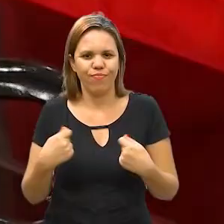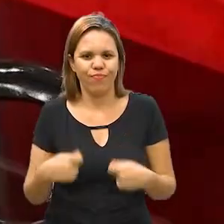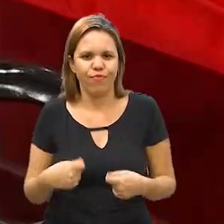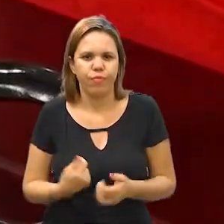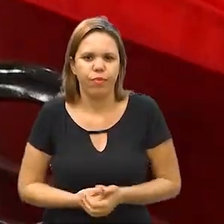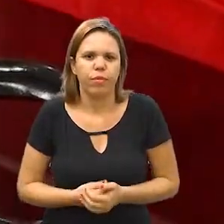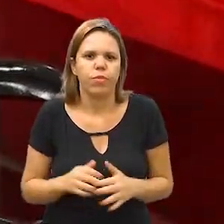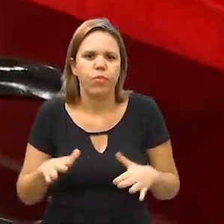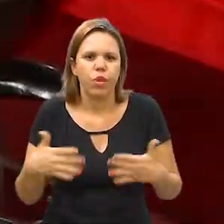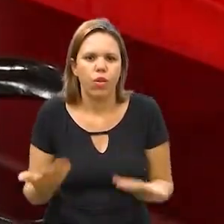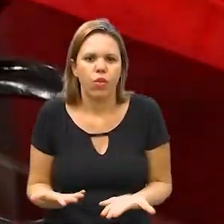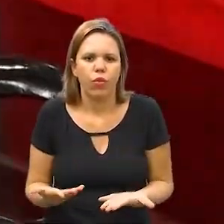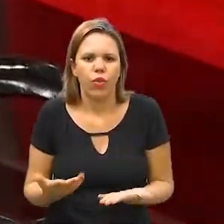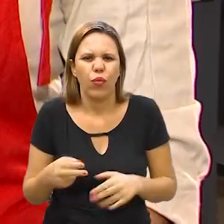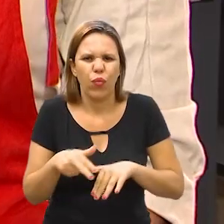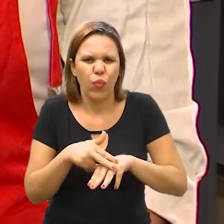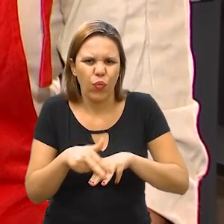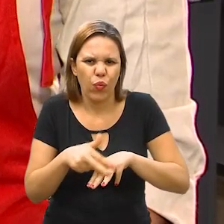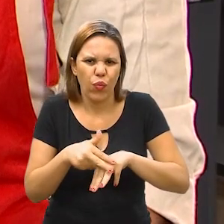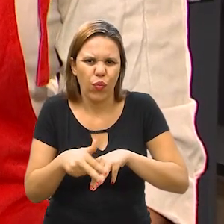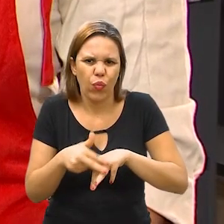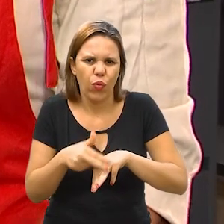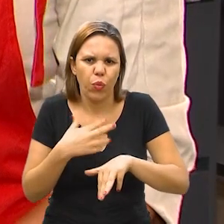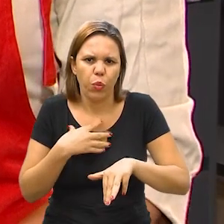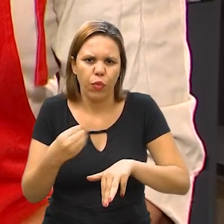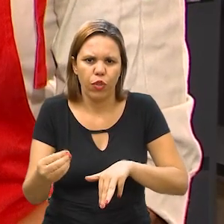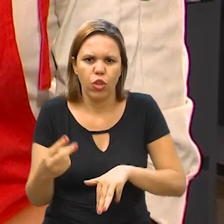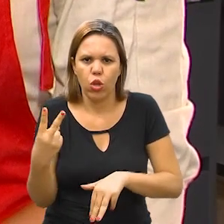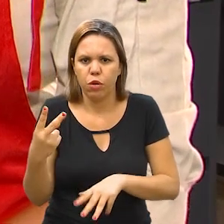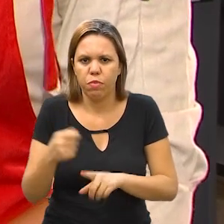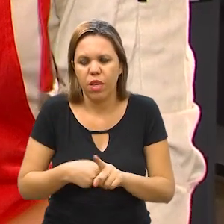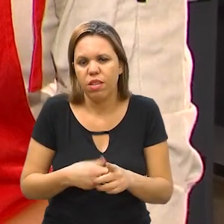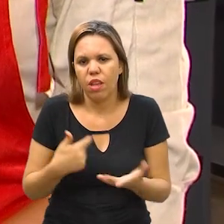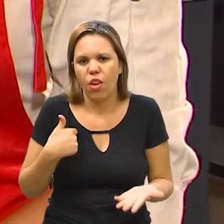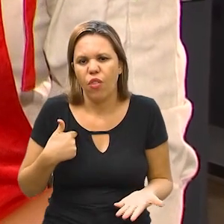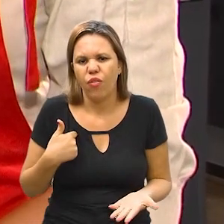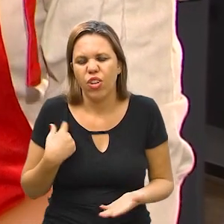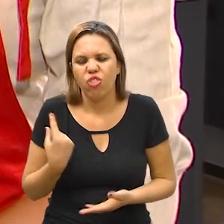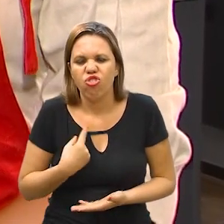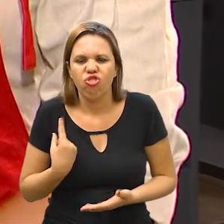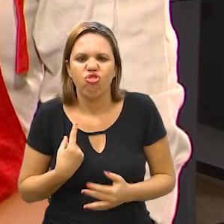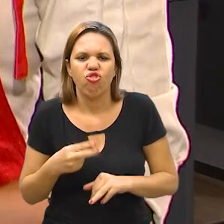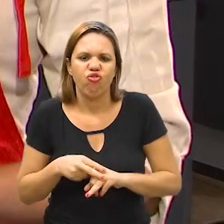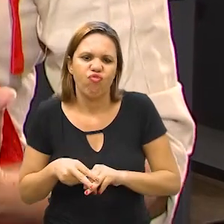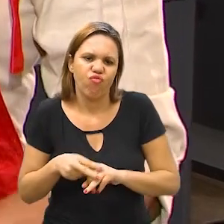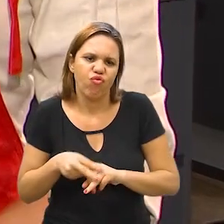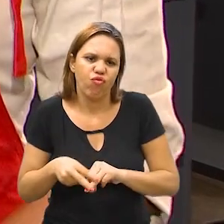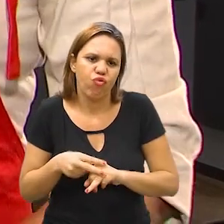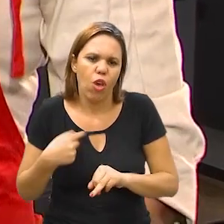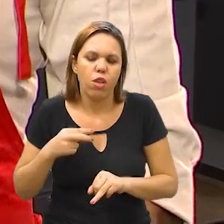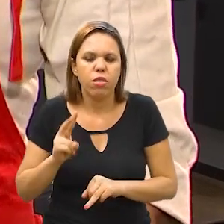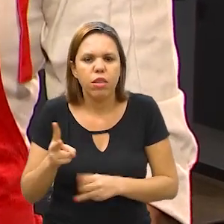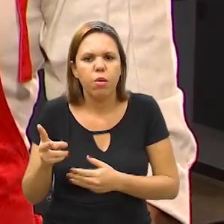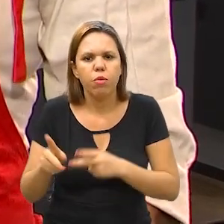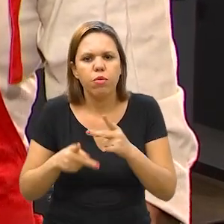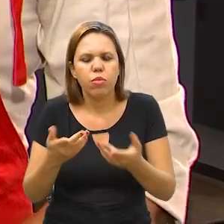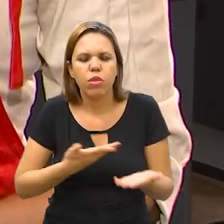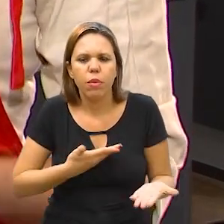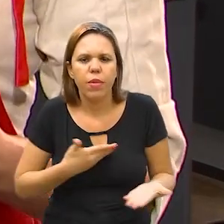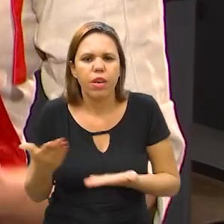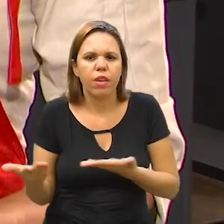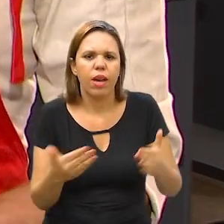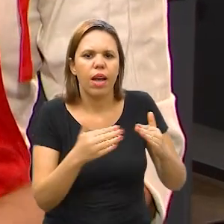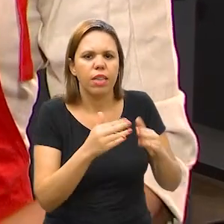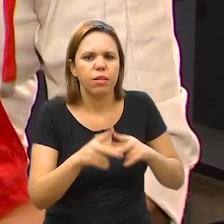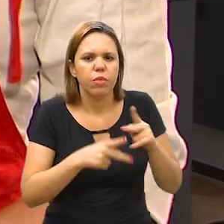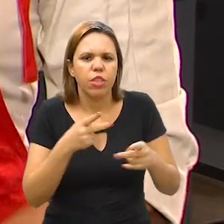necessidade, quando ela ficou viúva. Meu filho tinha só 2 meses e eu fiquei viúva. E eu sempre recebi muitos amigos em casa